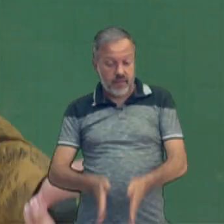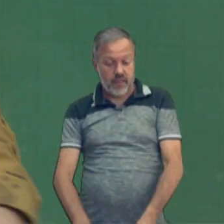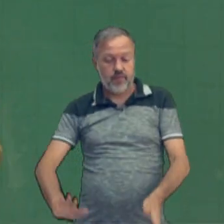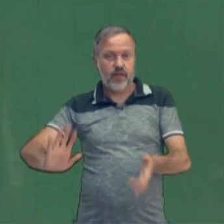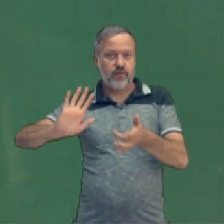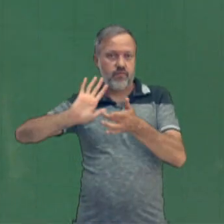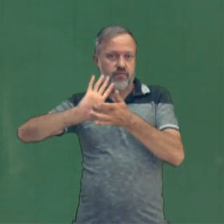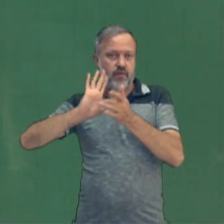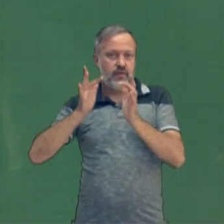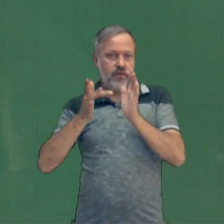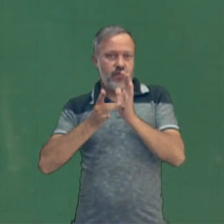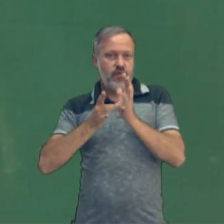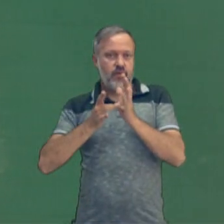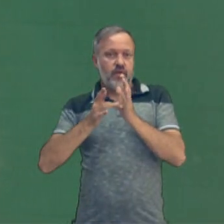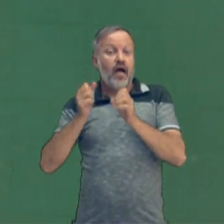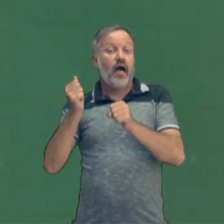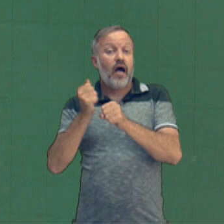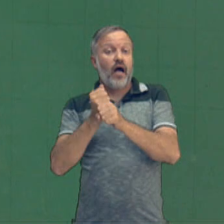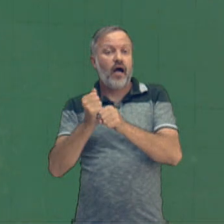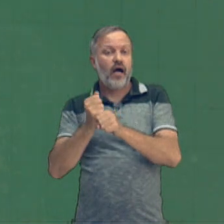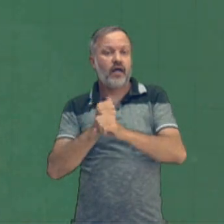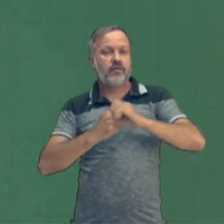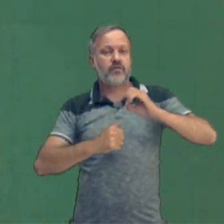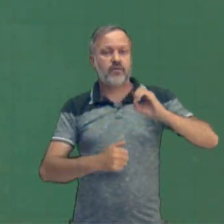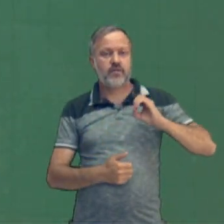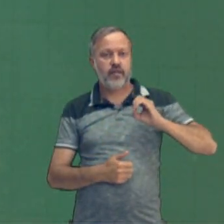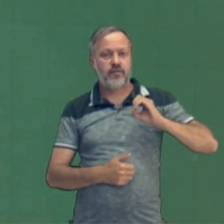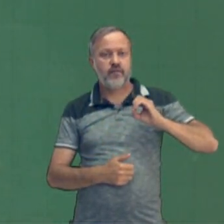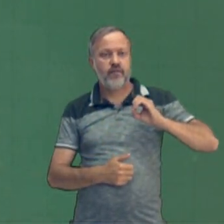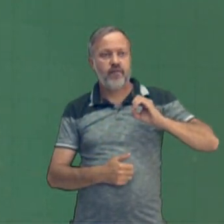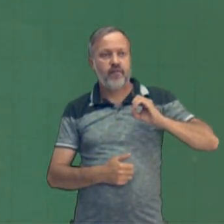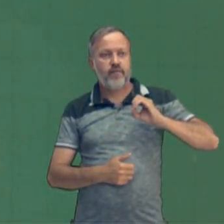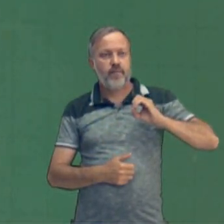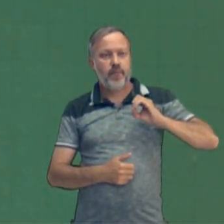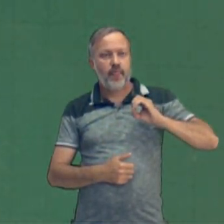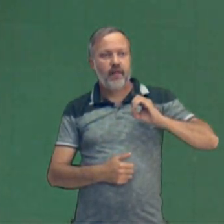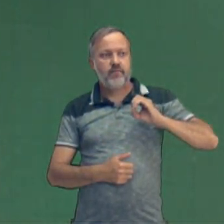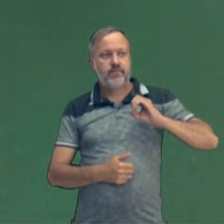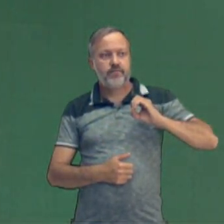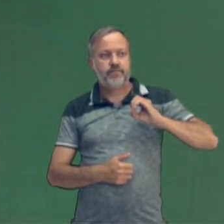civilização ocidental, para a civilização cristã. Então quer dizer que